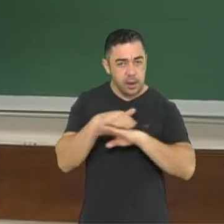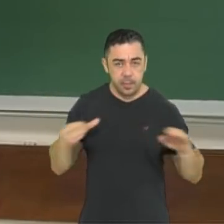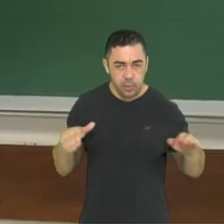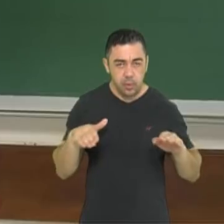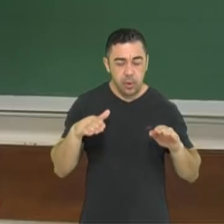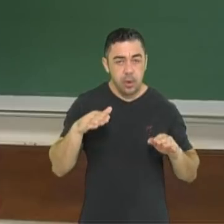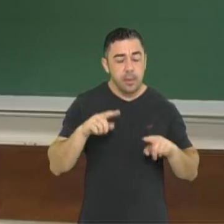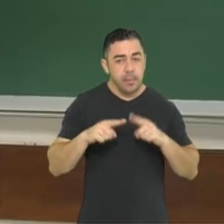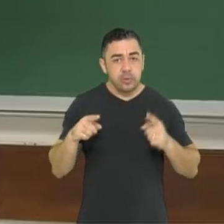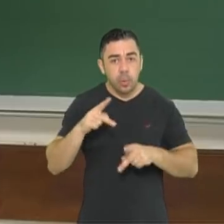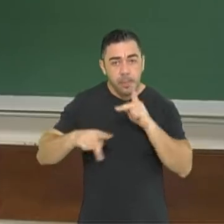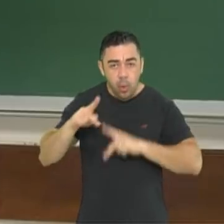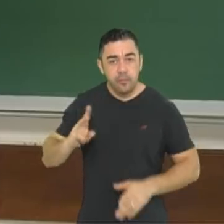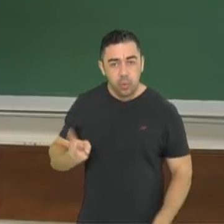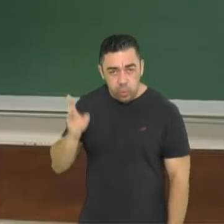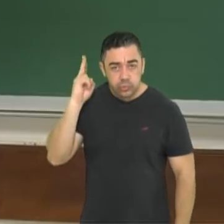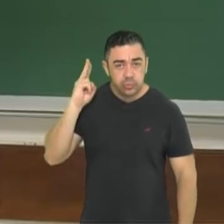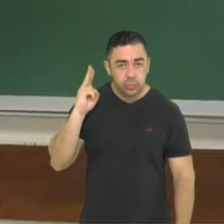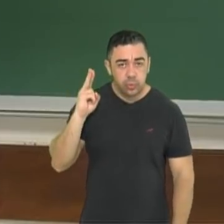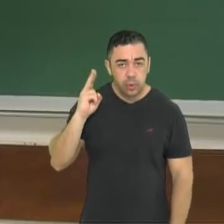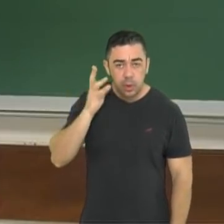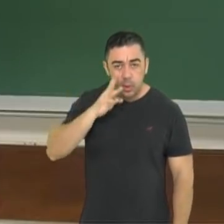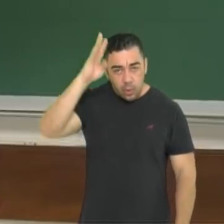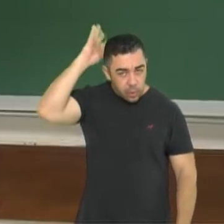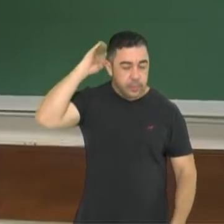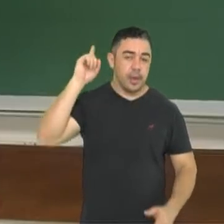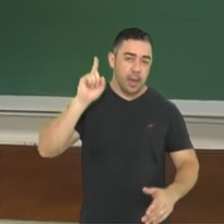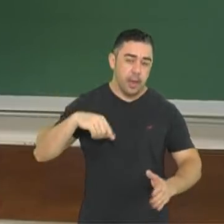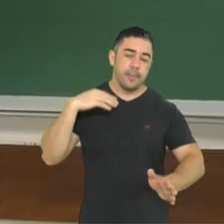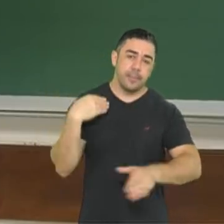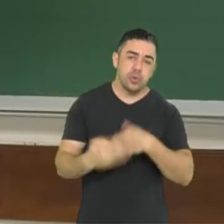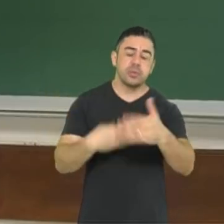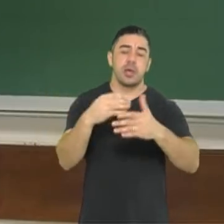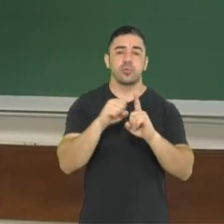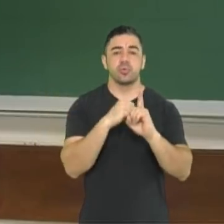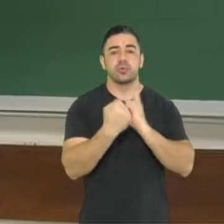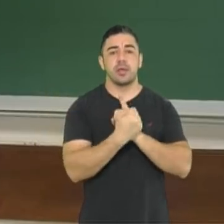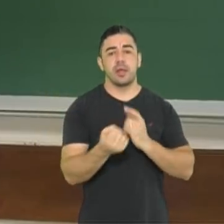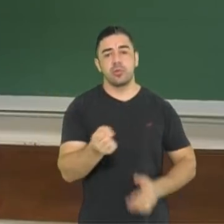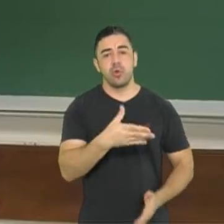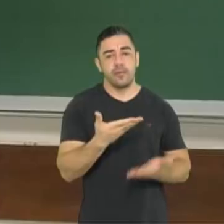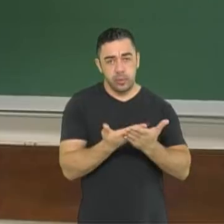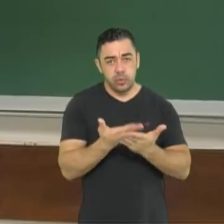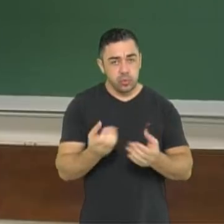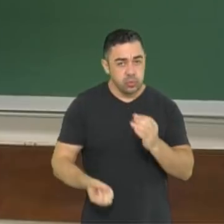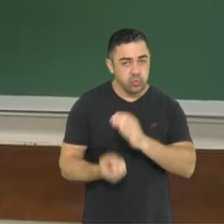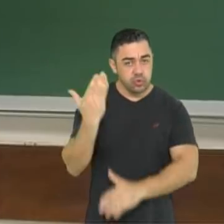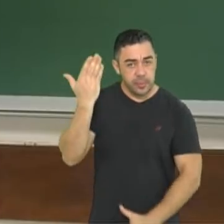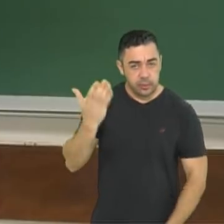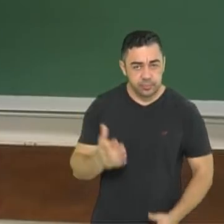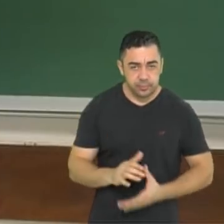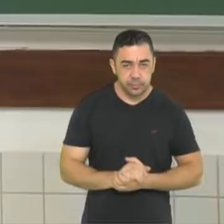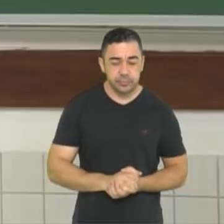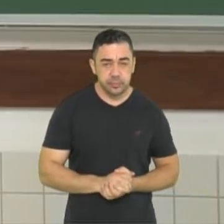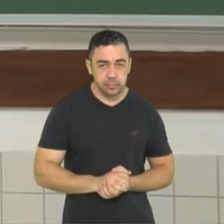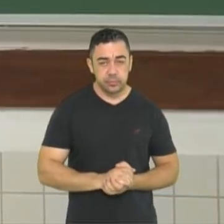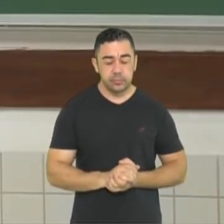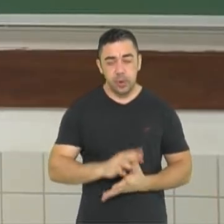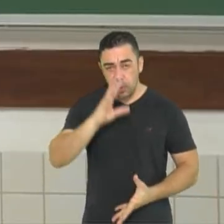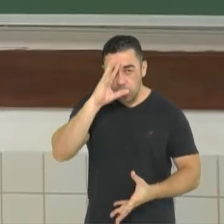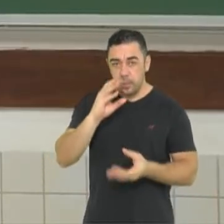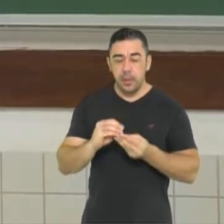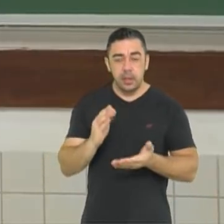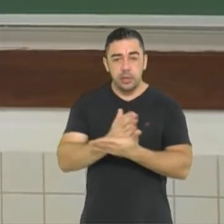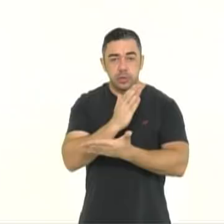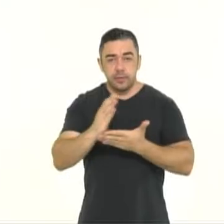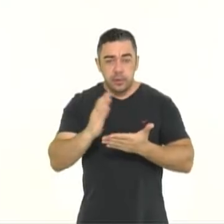estão ali. O que aconteceu com eles é esse processo, essa sociedade nova que nós estamos estudando, ok? Compreender a